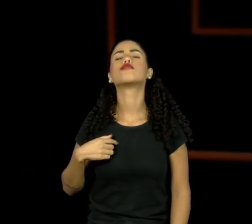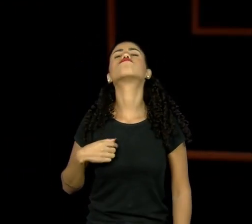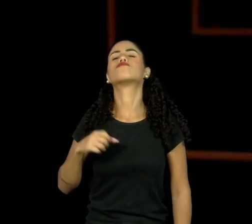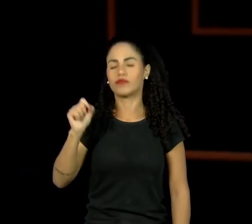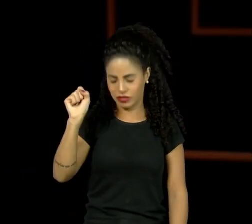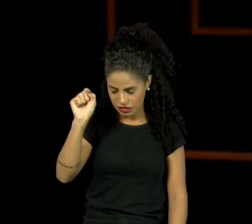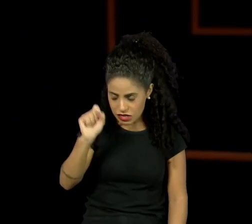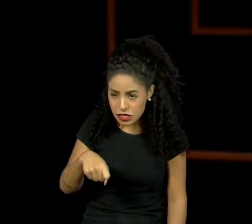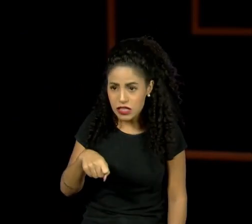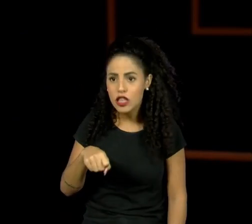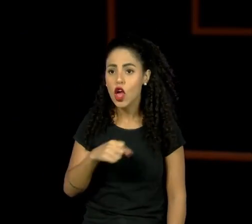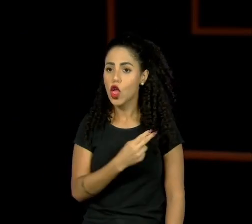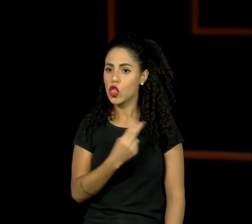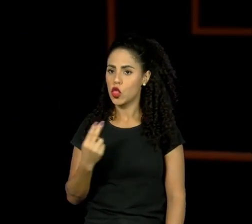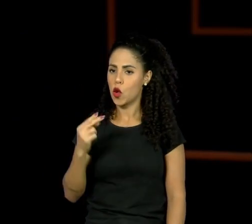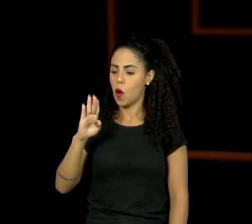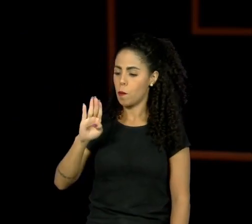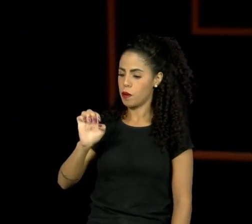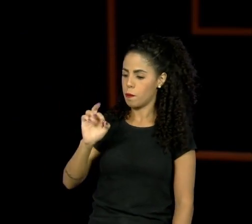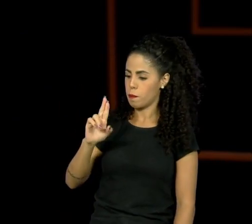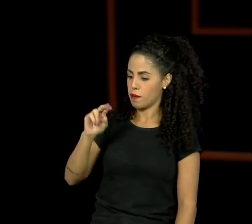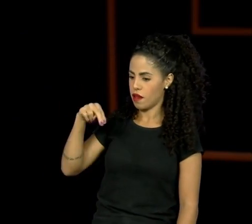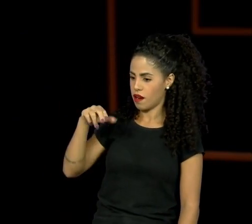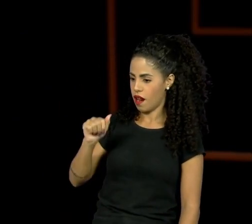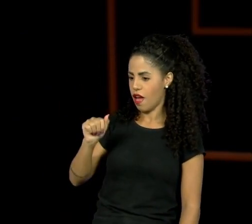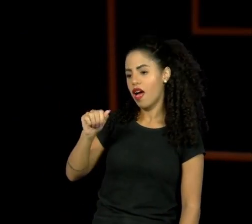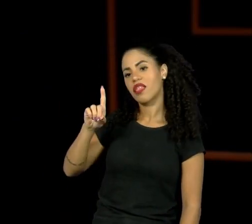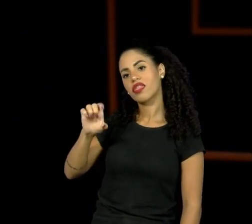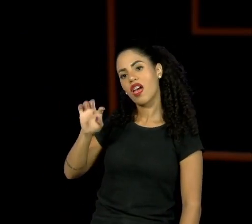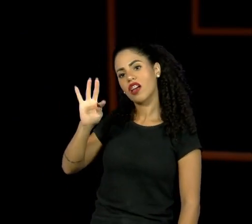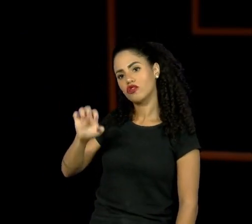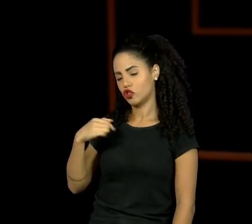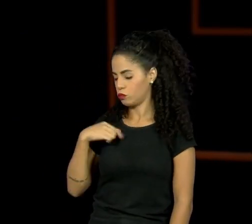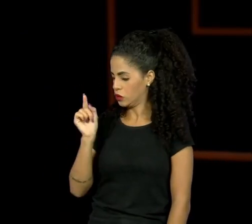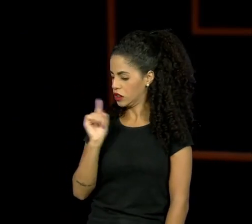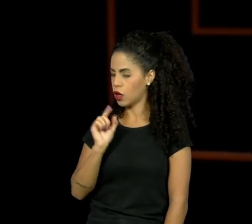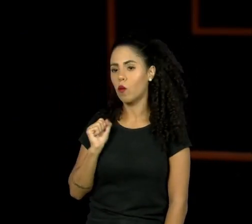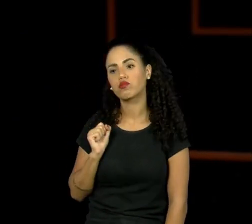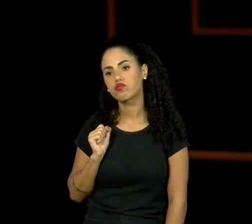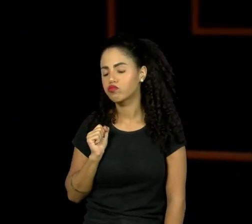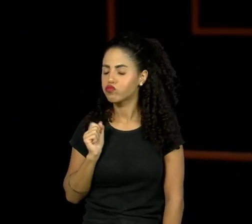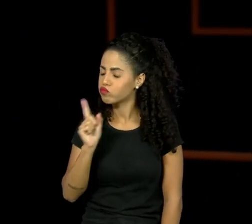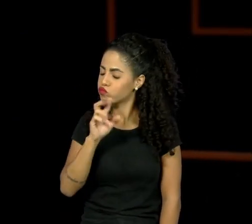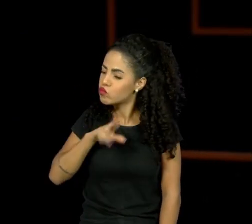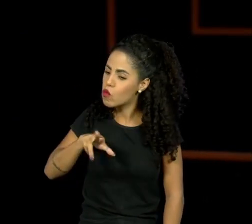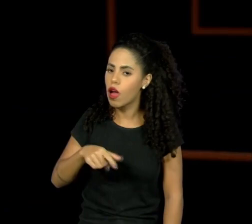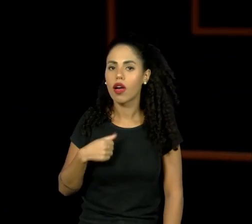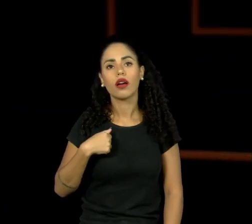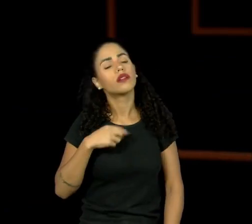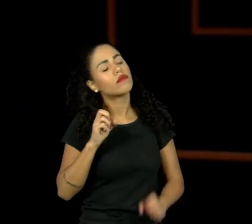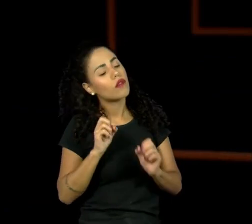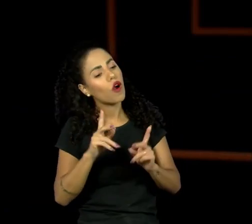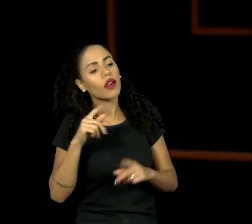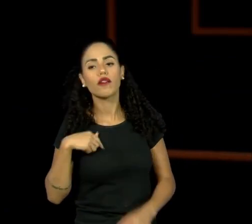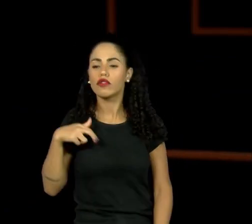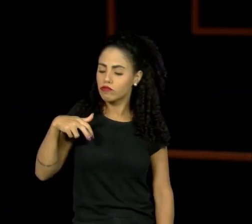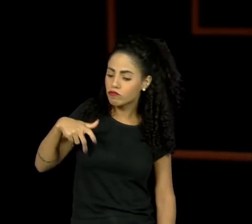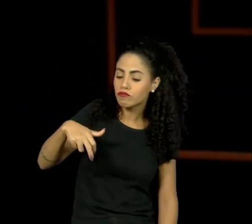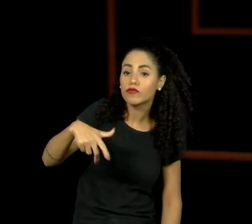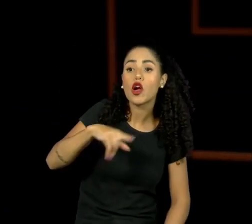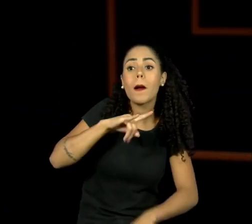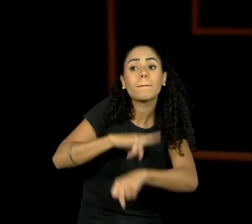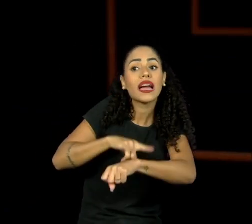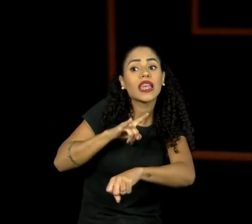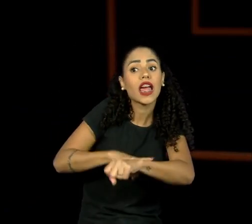nome não é Bernadette, eu tenho que me lembrar o nome que Deus me deu no meu quarto. Beleza! Eu falei, deixa eu ir no toalete. Quando eu fui andando pro toalete, que eu